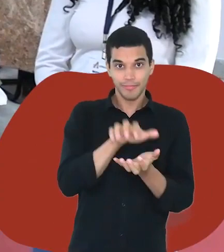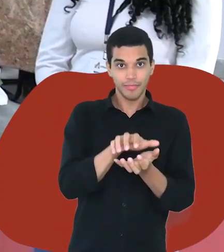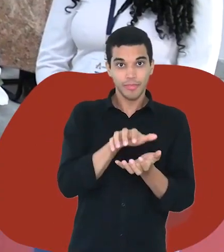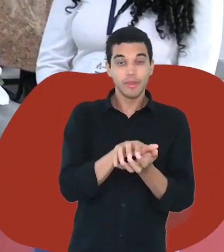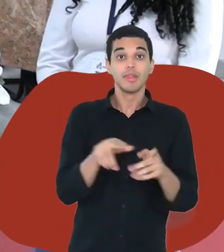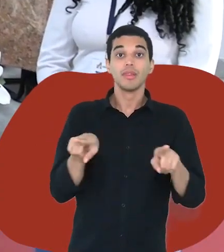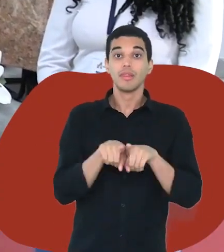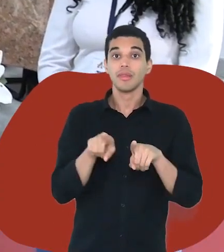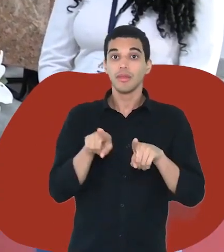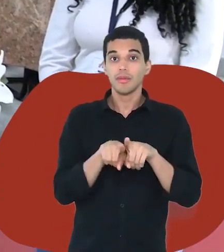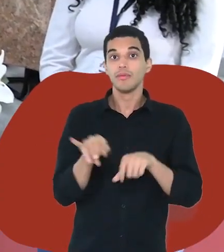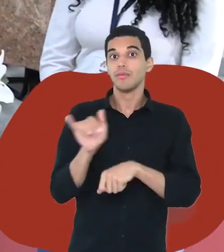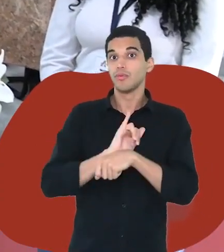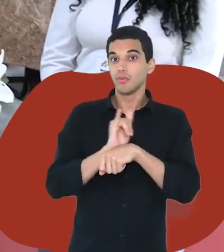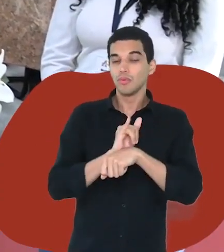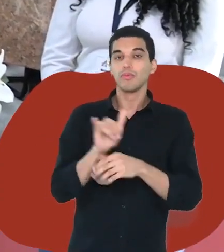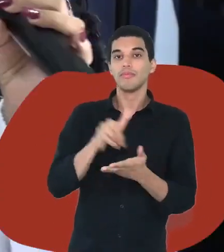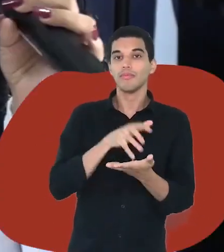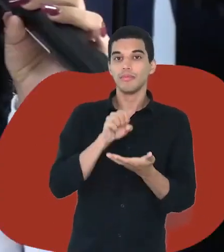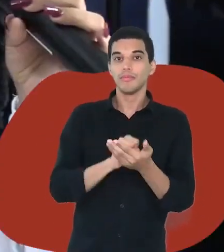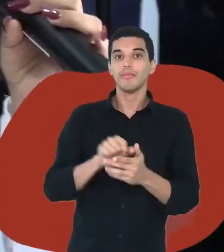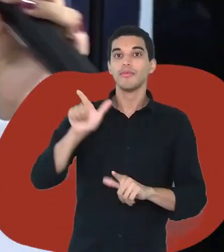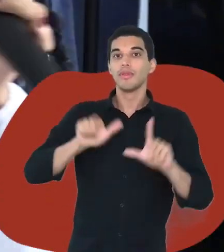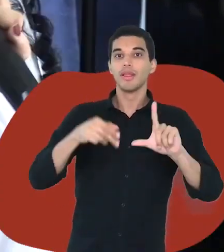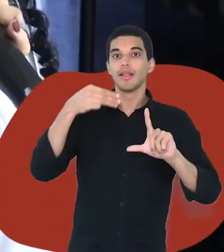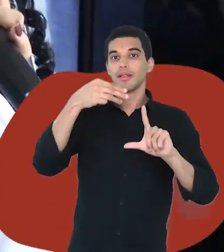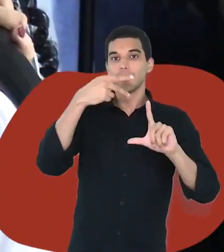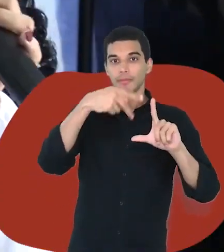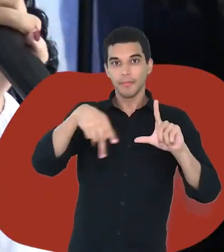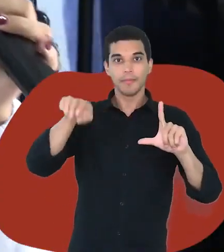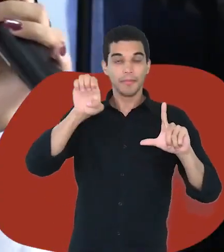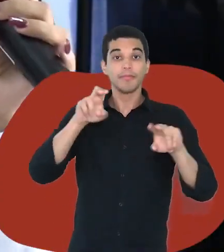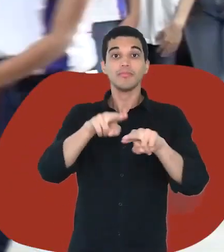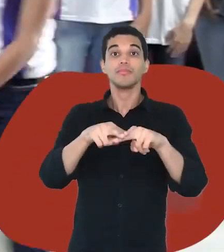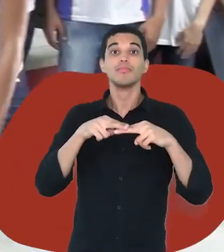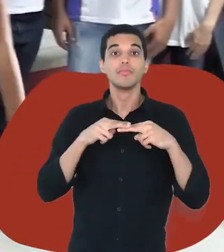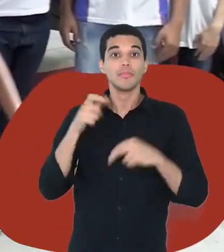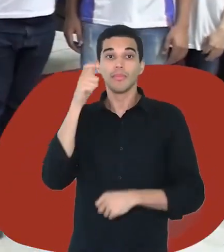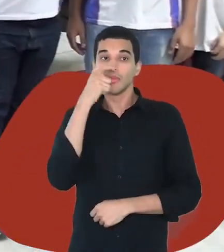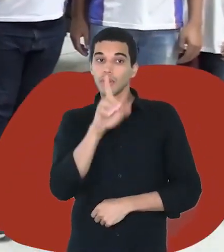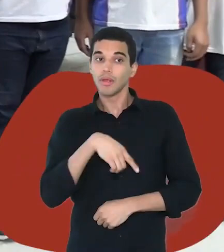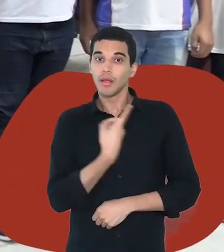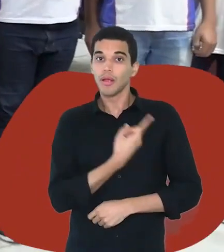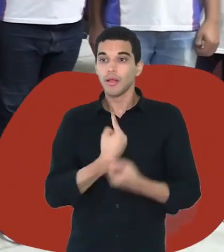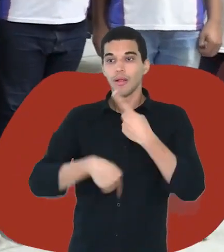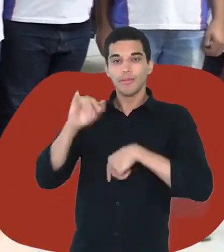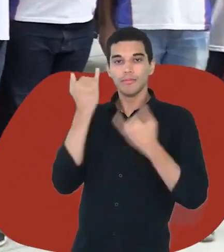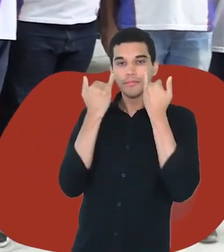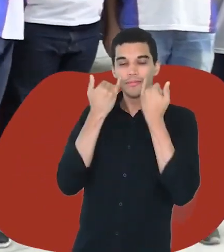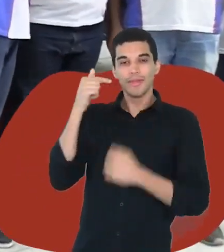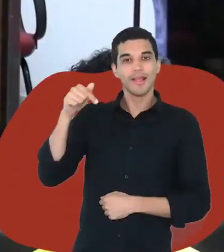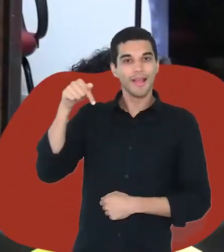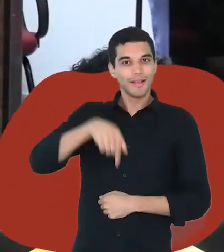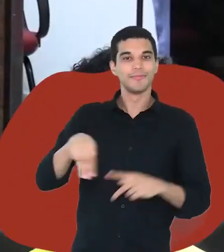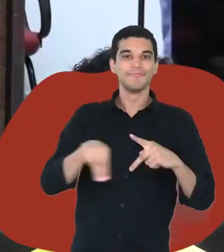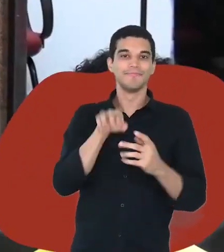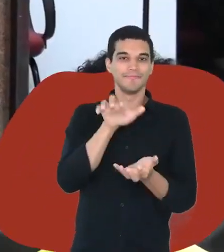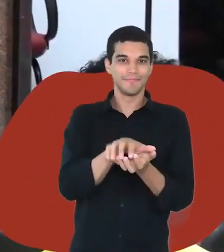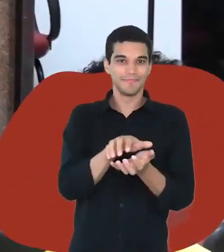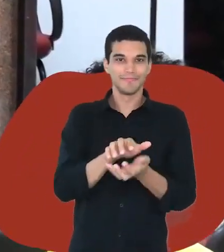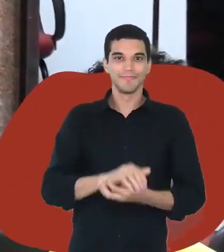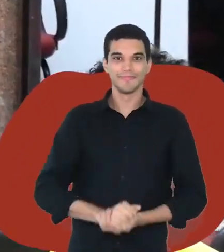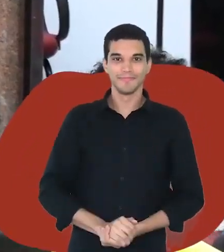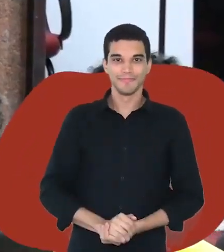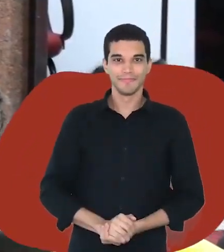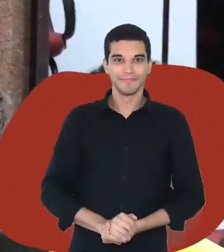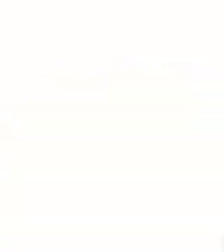e se inscreva no canal youtube.com/tv mpppe Afinal o que é de interesse público é notícia